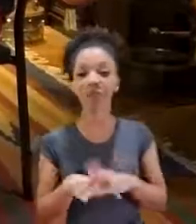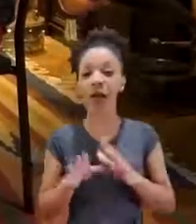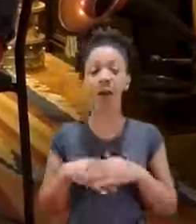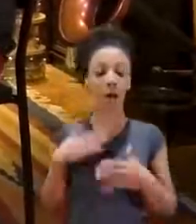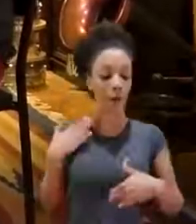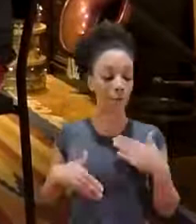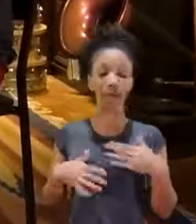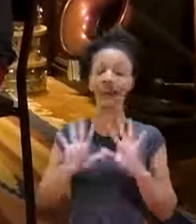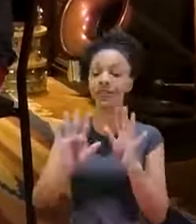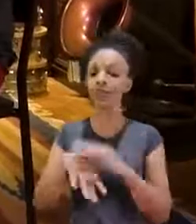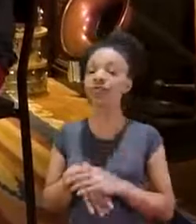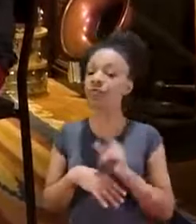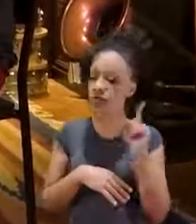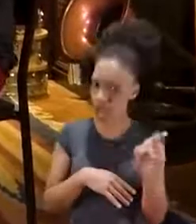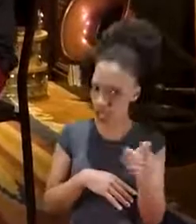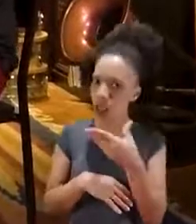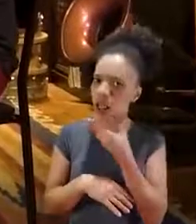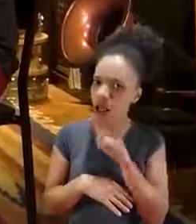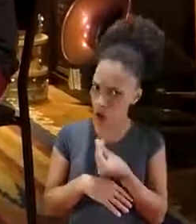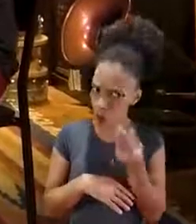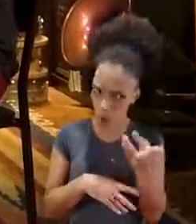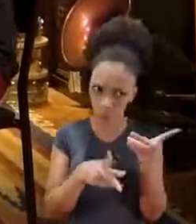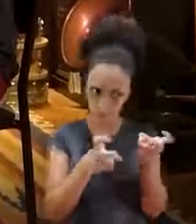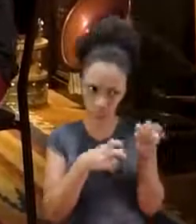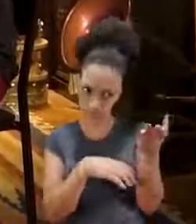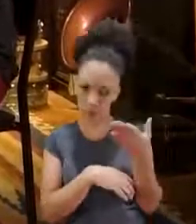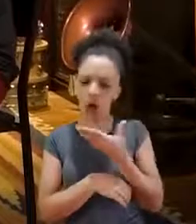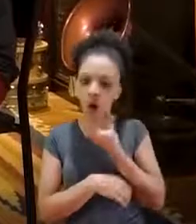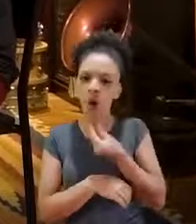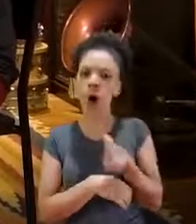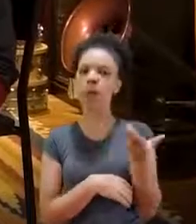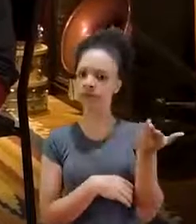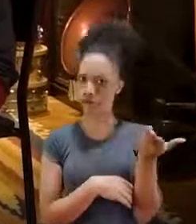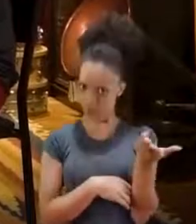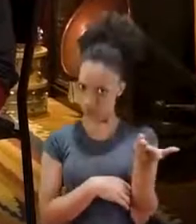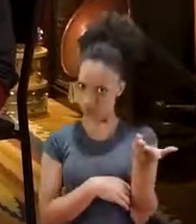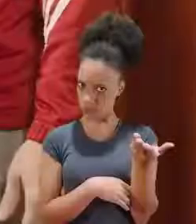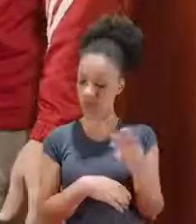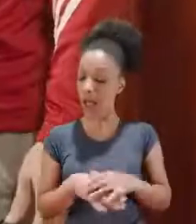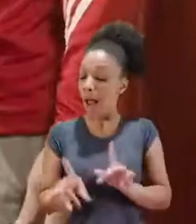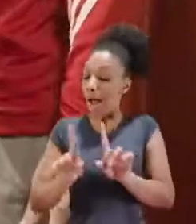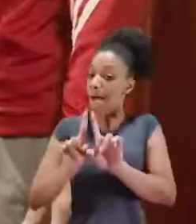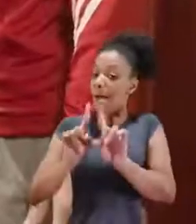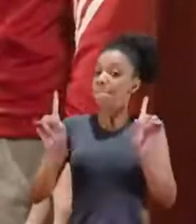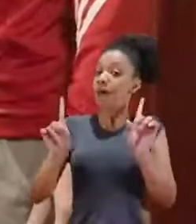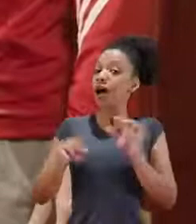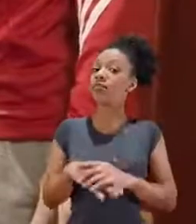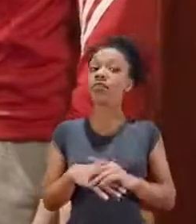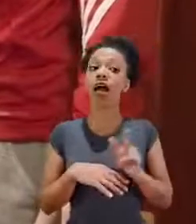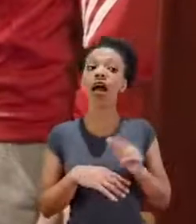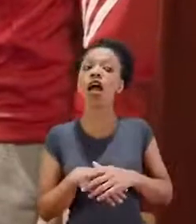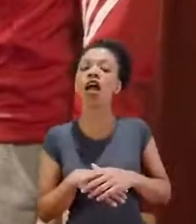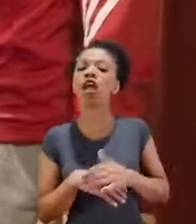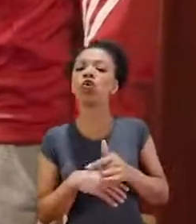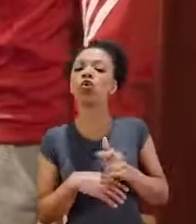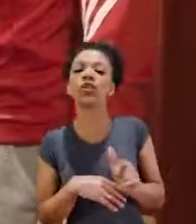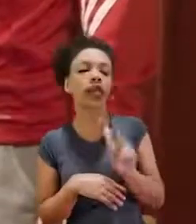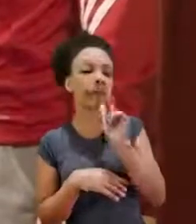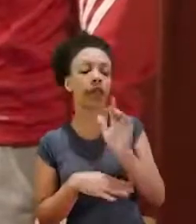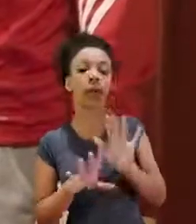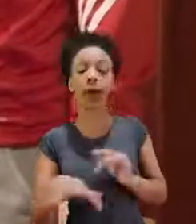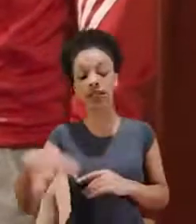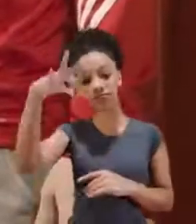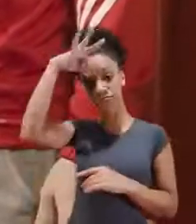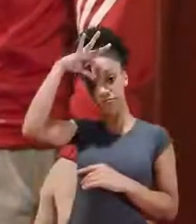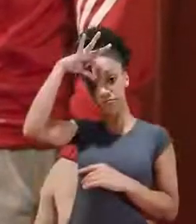corpo humano Ele é um homem né para vai querer um homem a gente tá percebendo aqui supondo que ele não tem um pinto mas